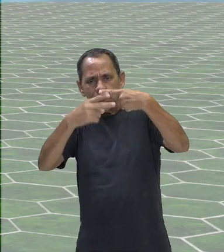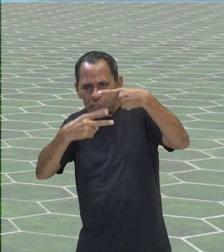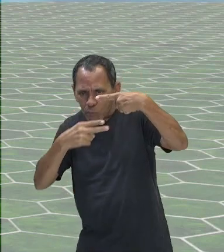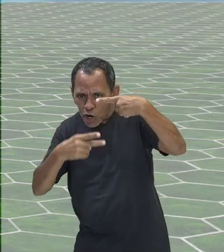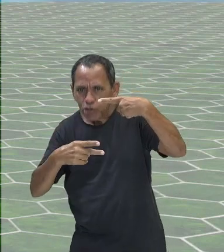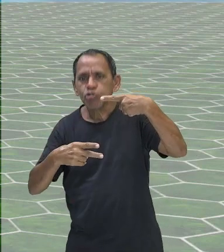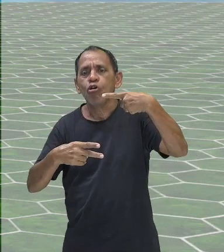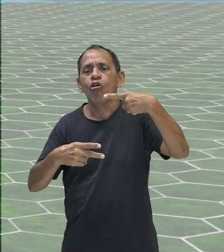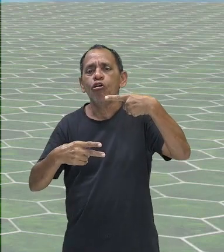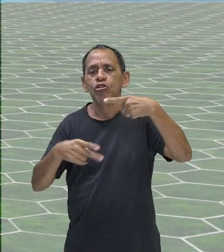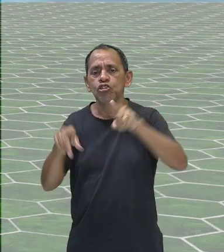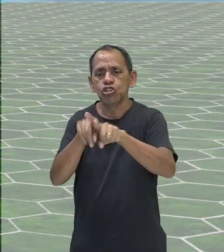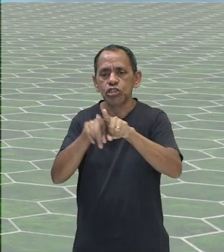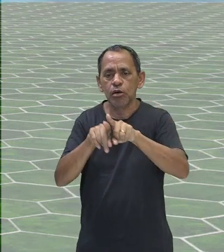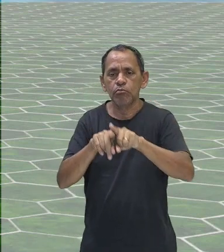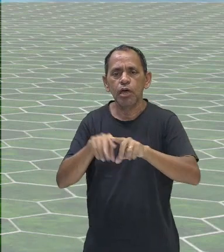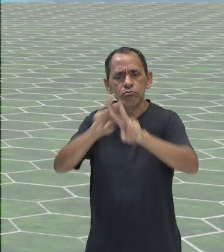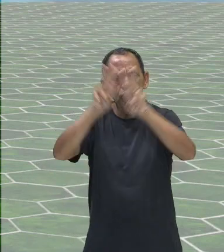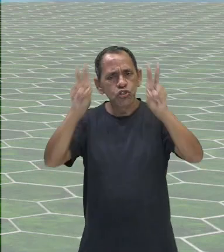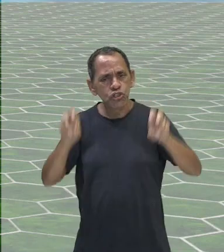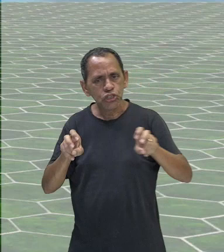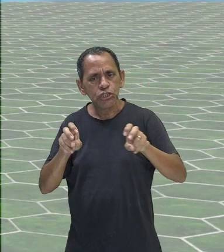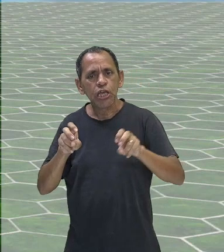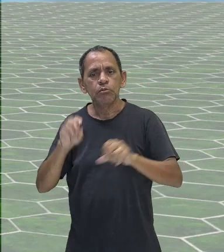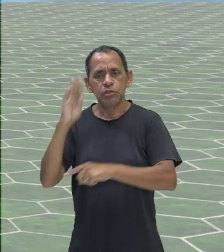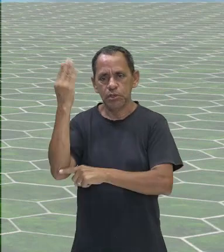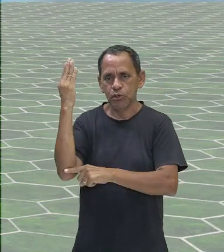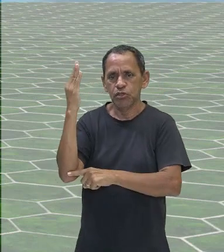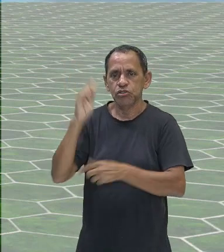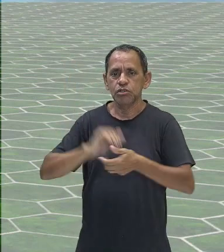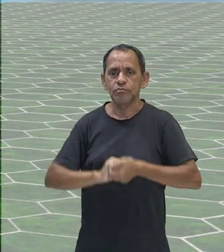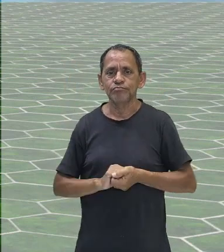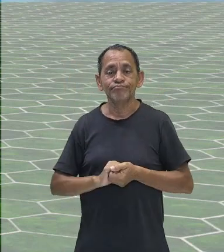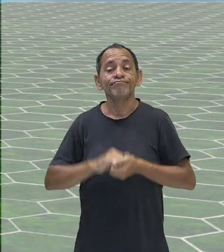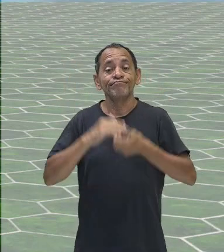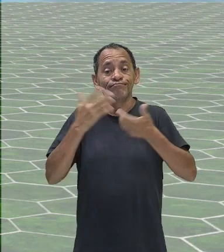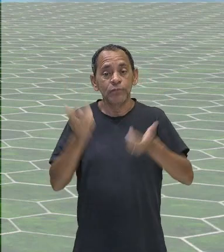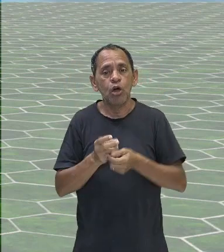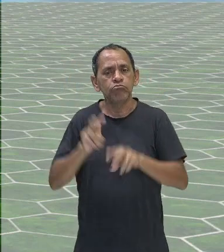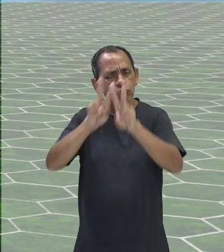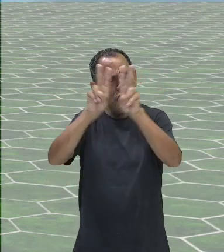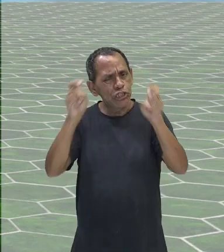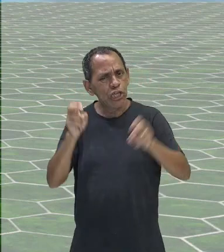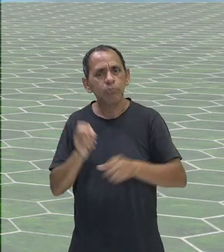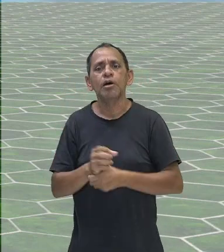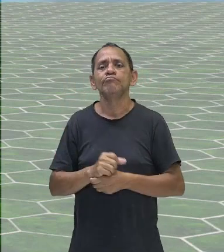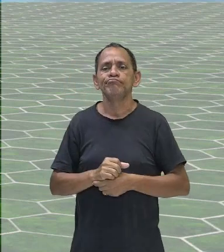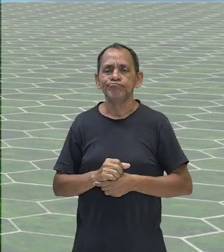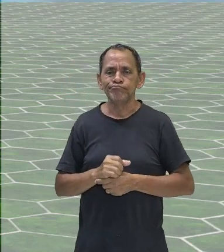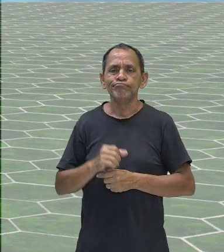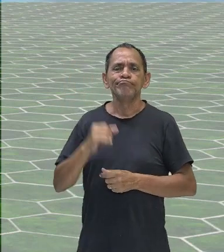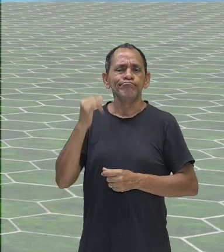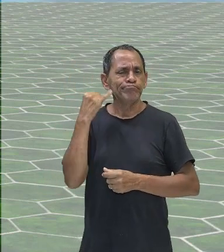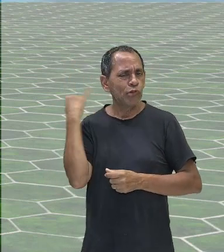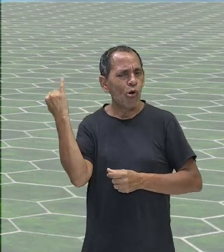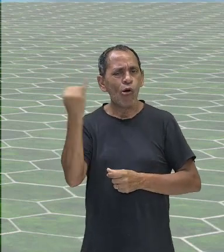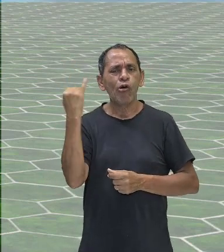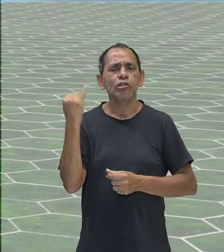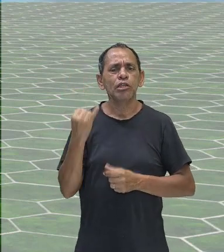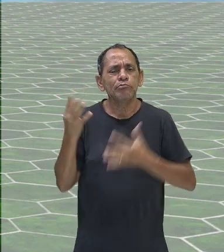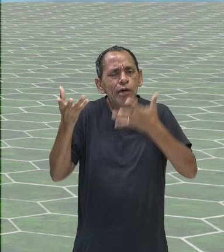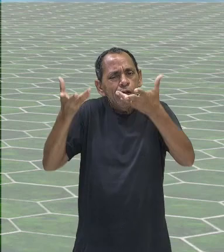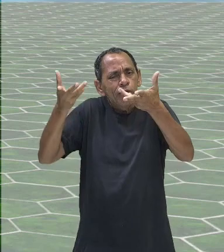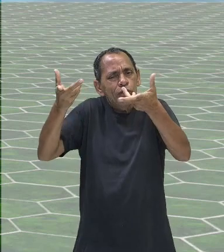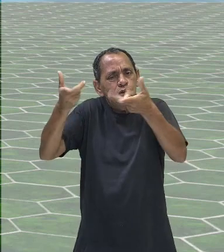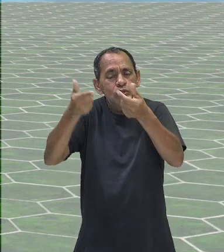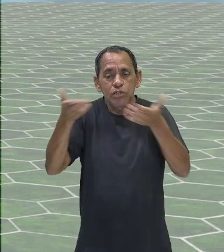especializados nestes assuntos aí da biologia. Então, um assunto muito rico, né? E agora nós já sabemos de